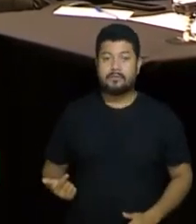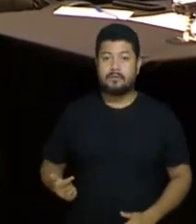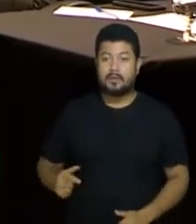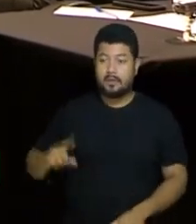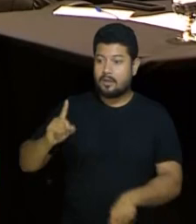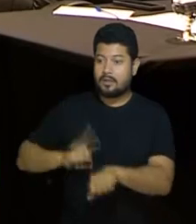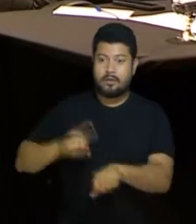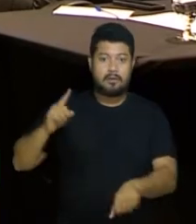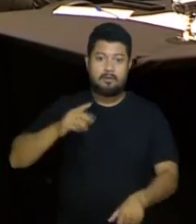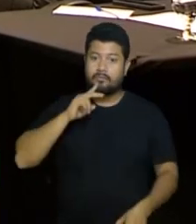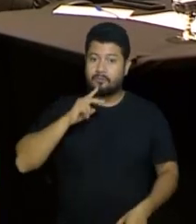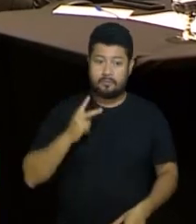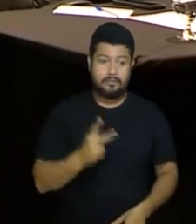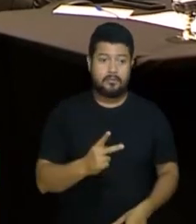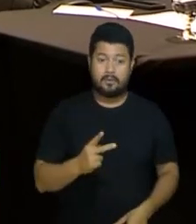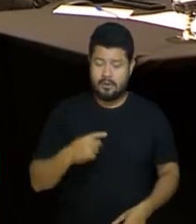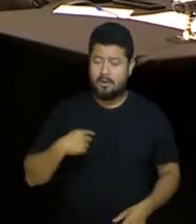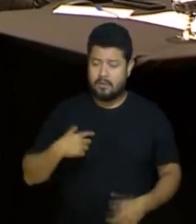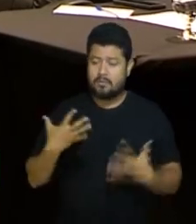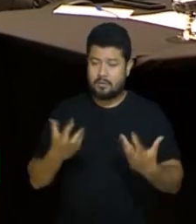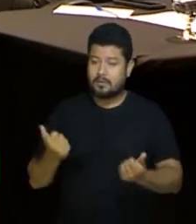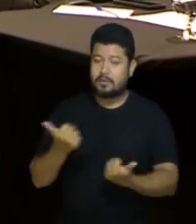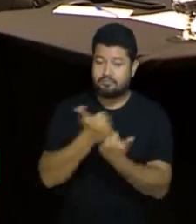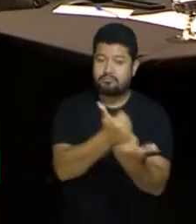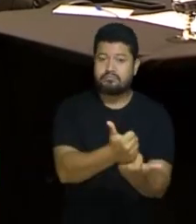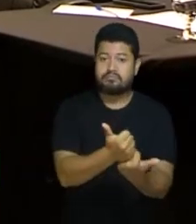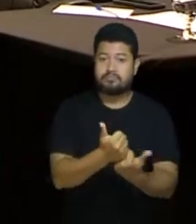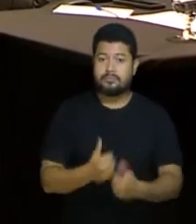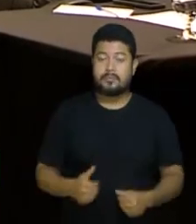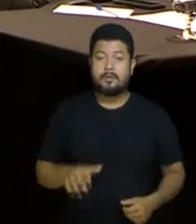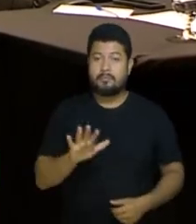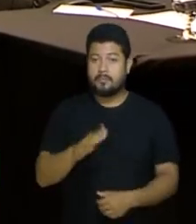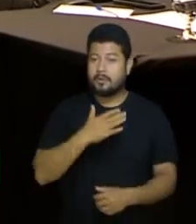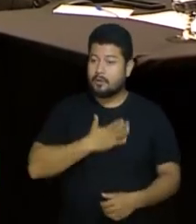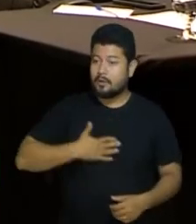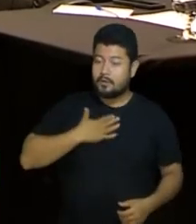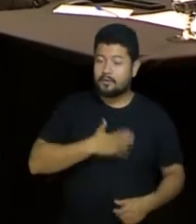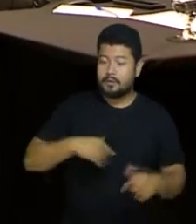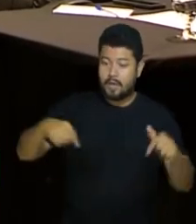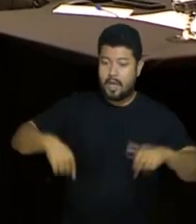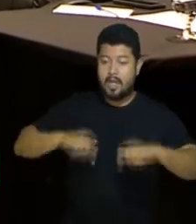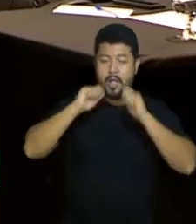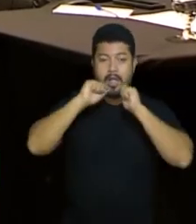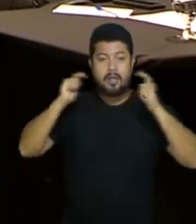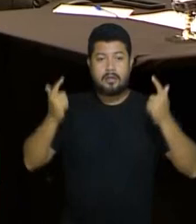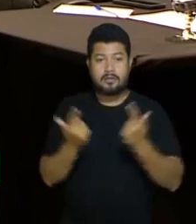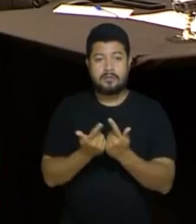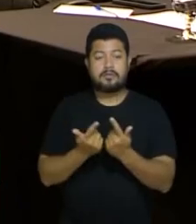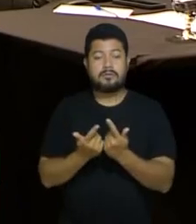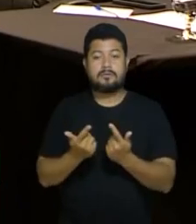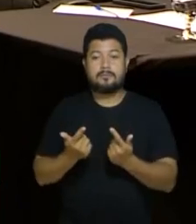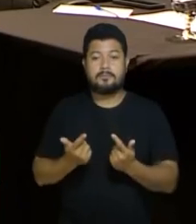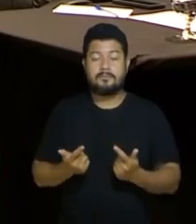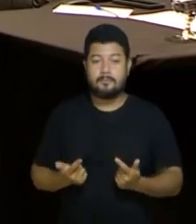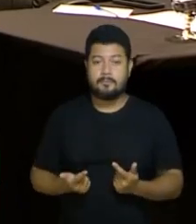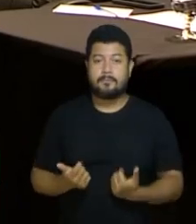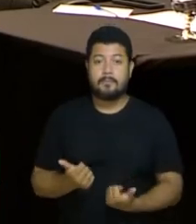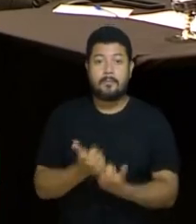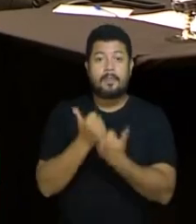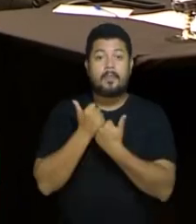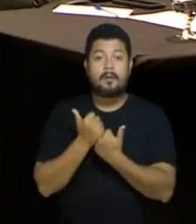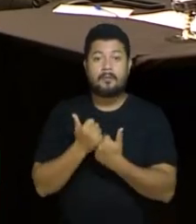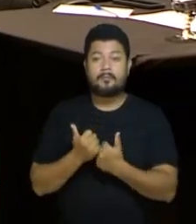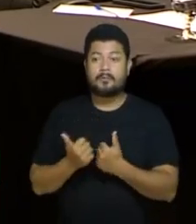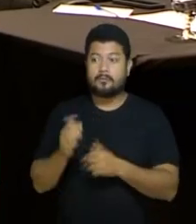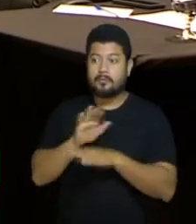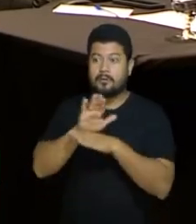é favorável ao projeto, mas que gostaria do apoio dessa Casa Legislativa no convencimento aos demais